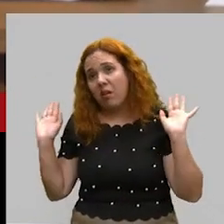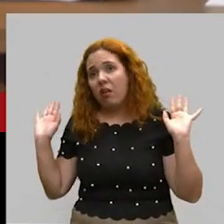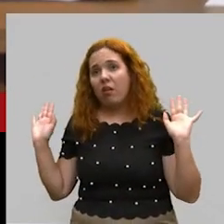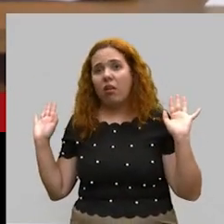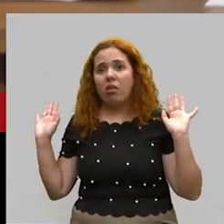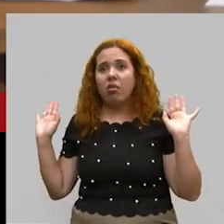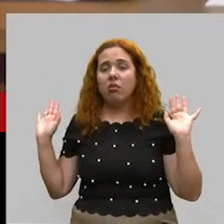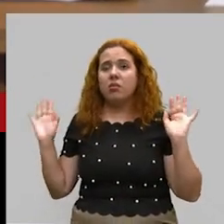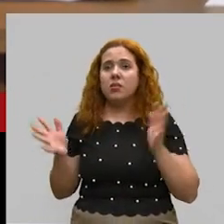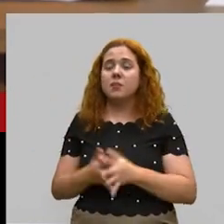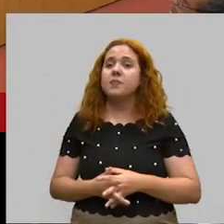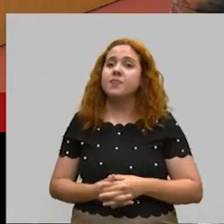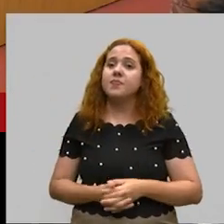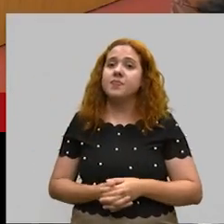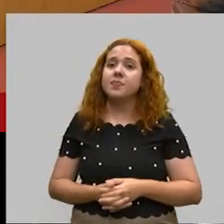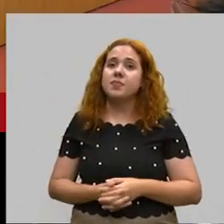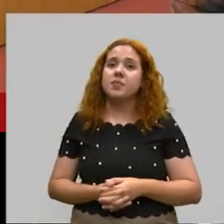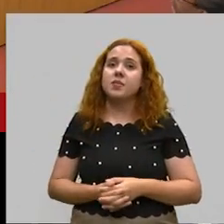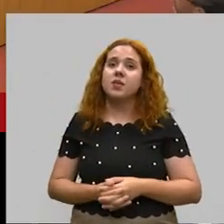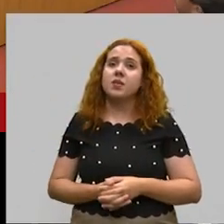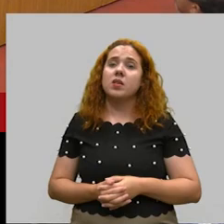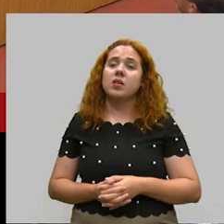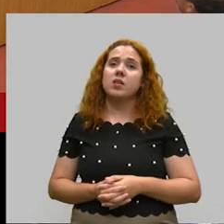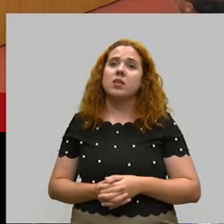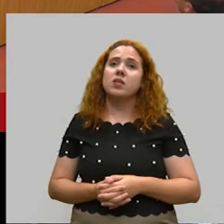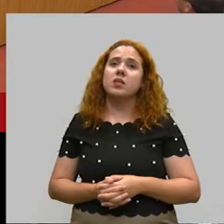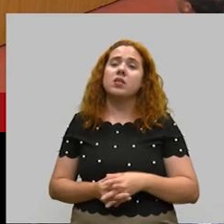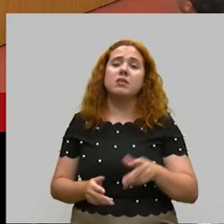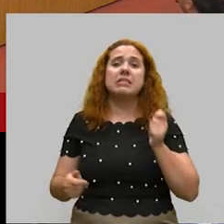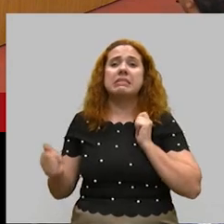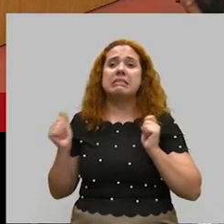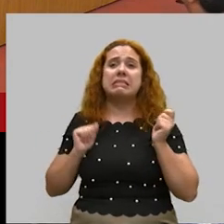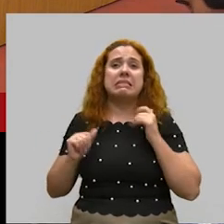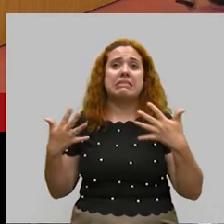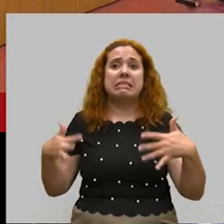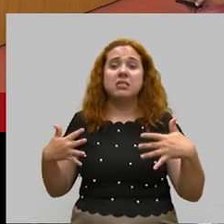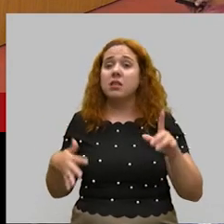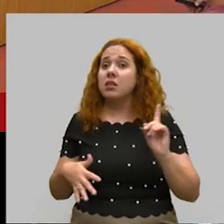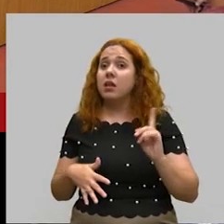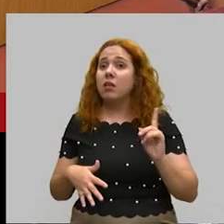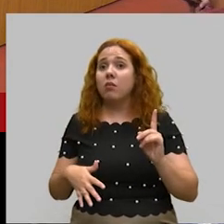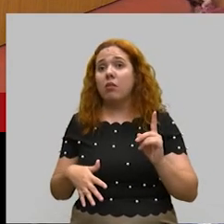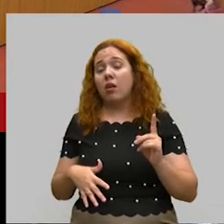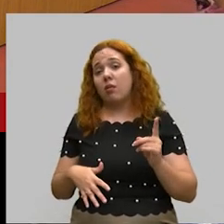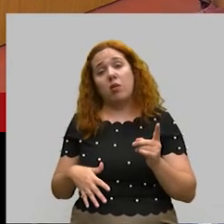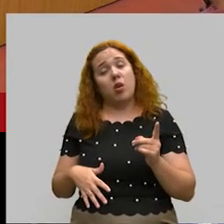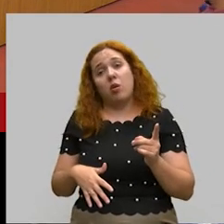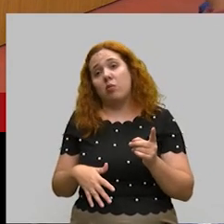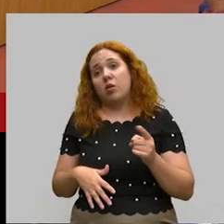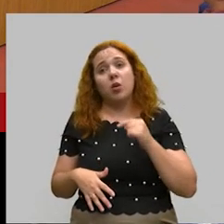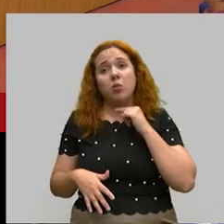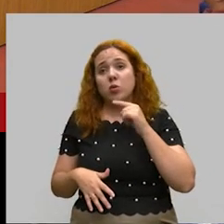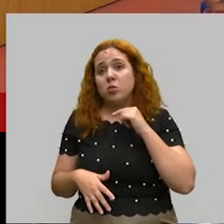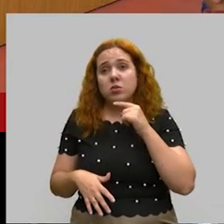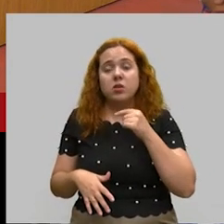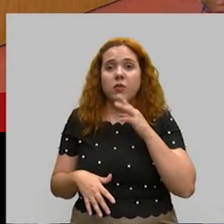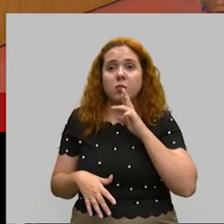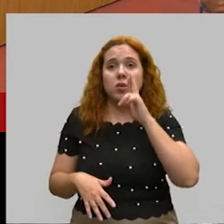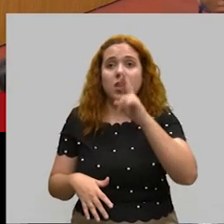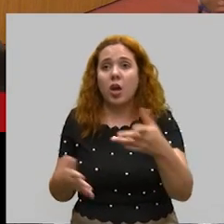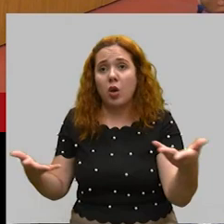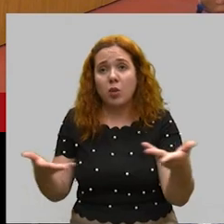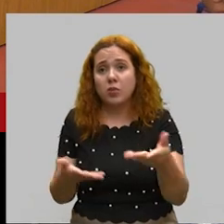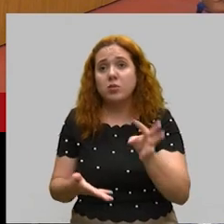PR só o grande ponto é o seguinte eu não vou criar expectativa aqui do qual eu não tenho gestão eu preciso sar com área técnica e